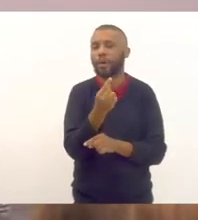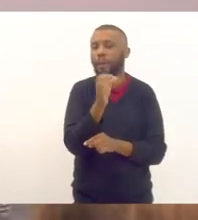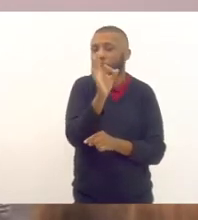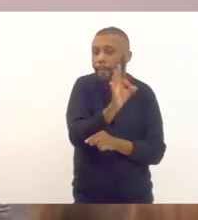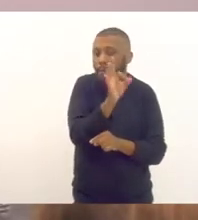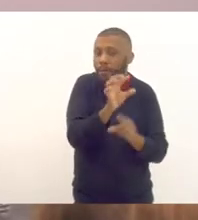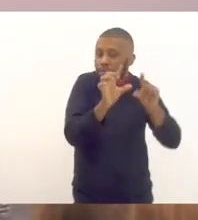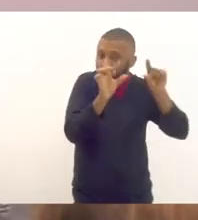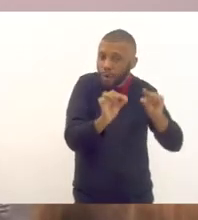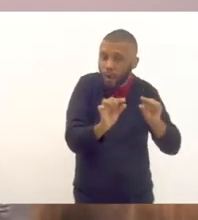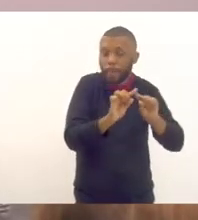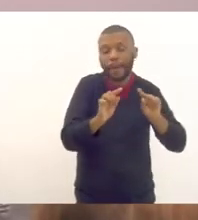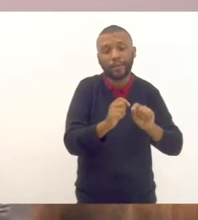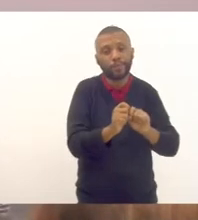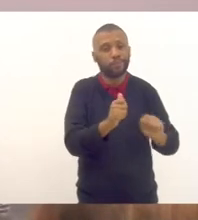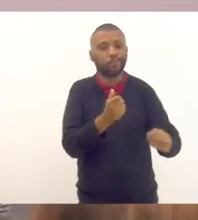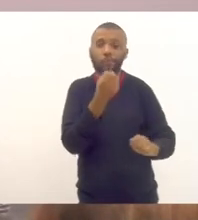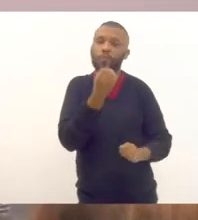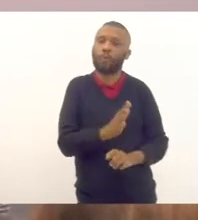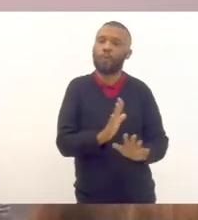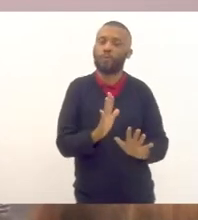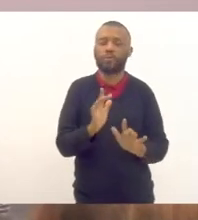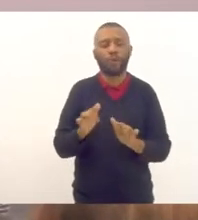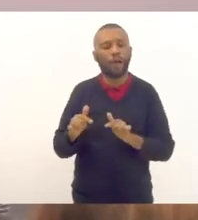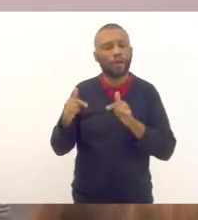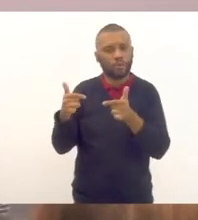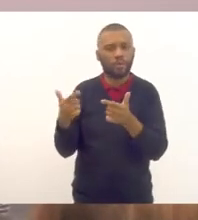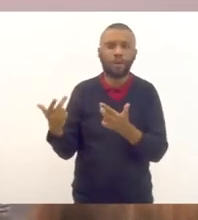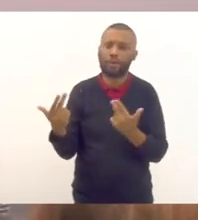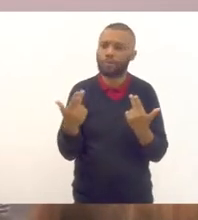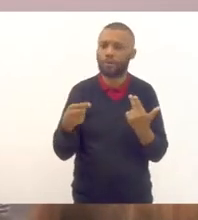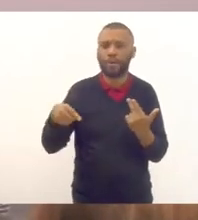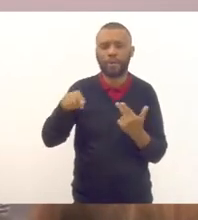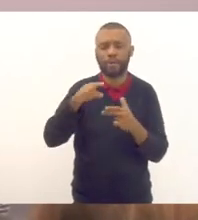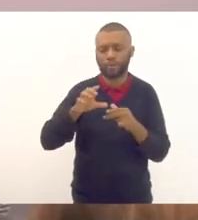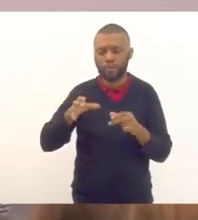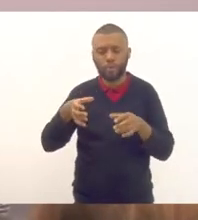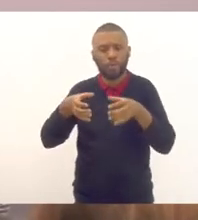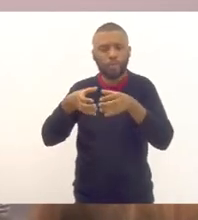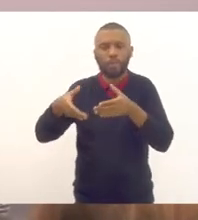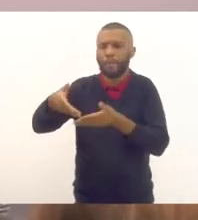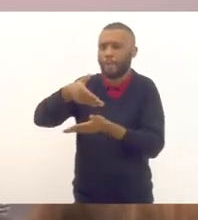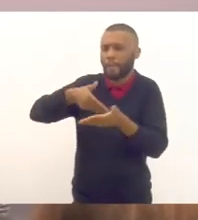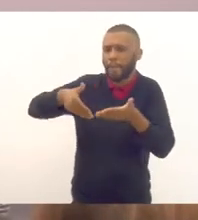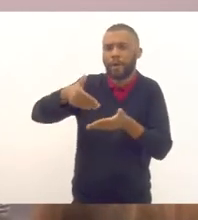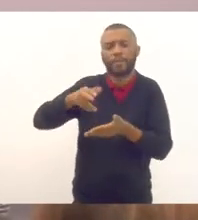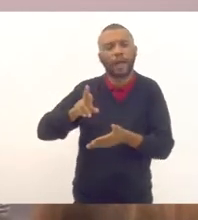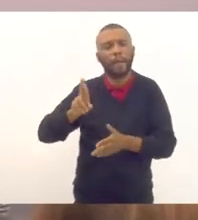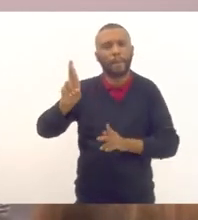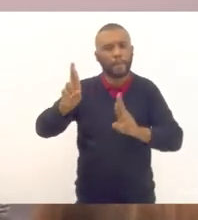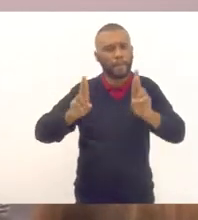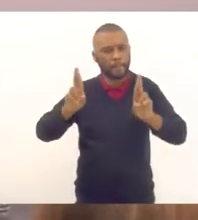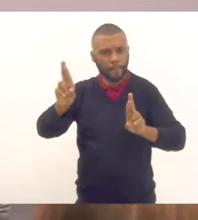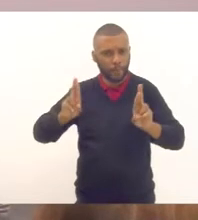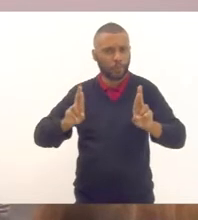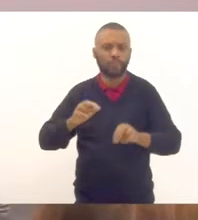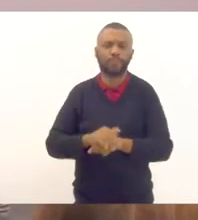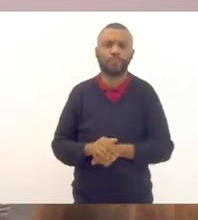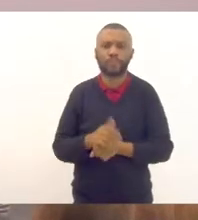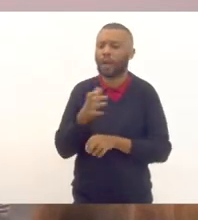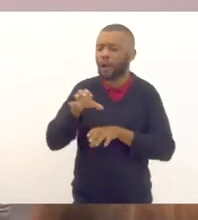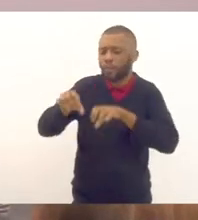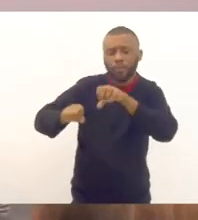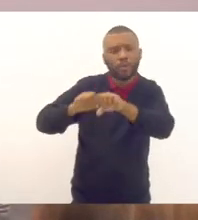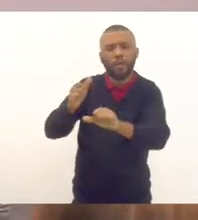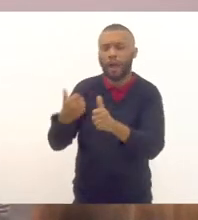de muita coisa. Então, são medidas como essas que o nosso grupo, né, que está aqui representado, tem buscado apoio,